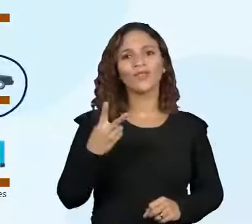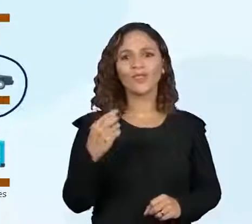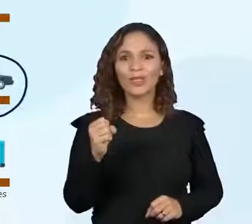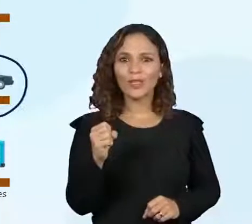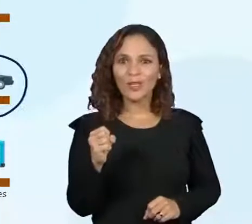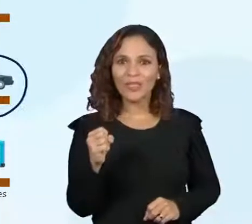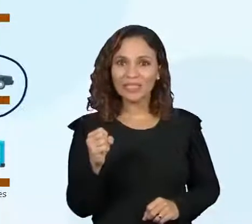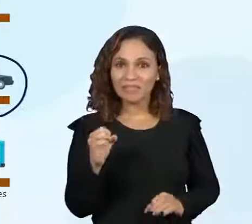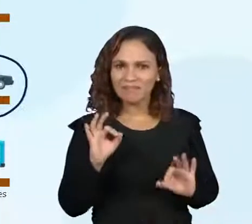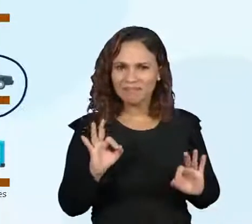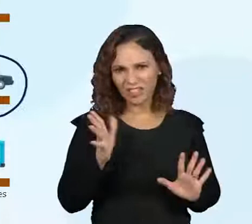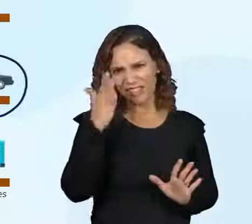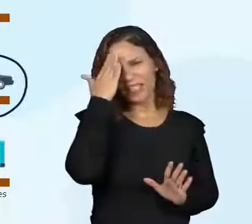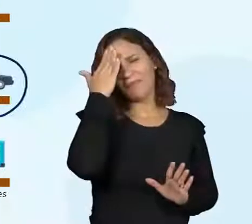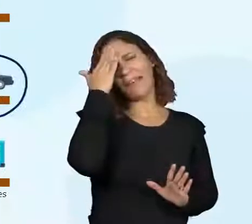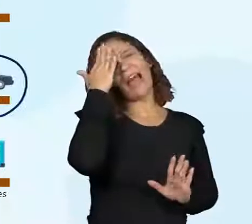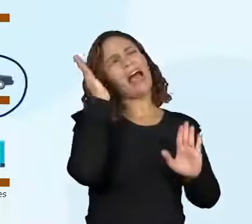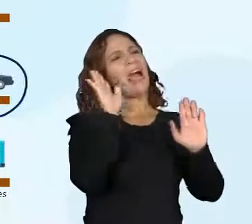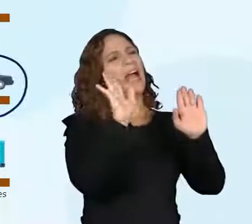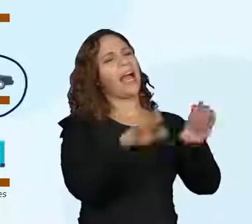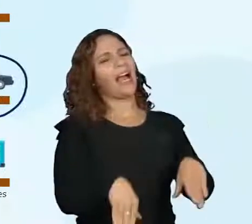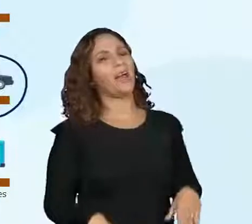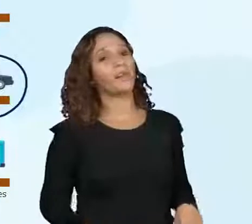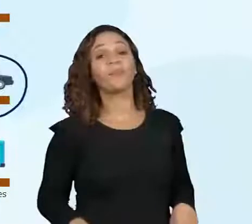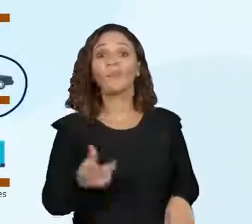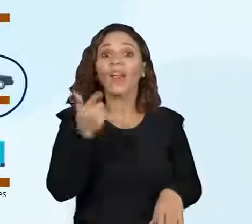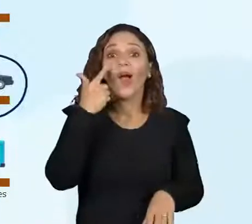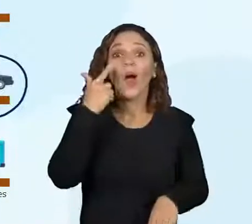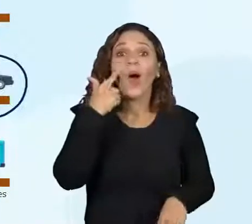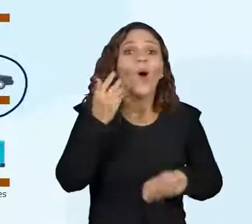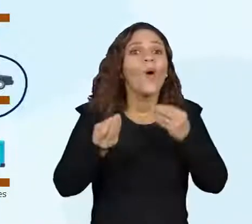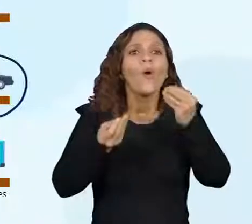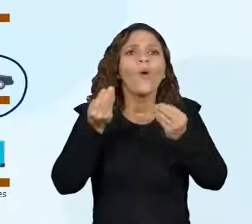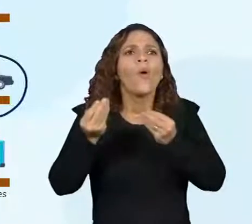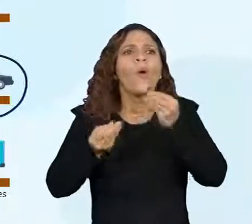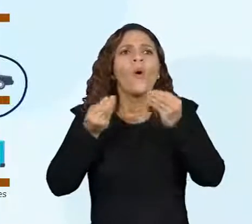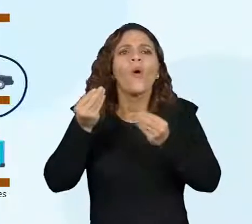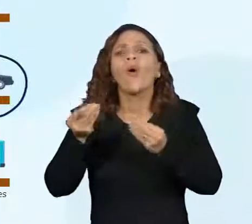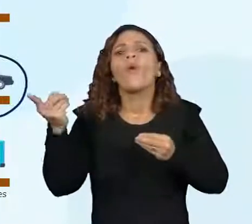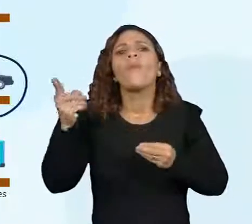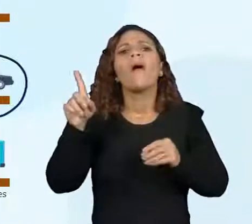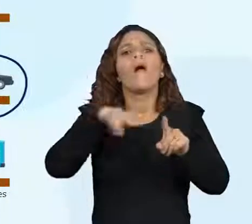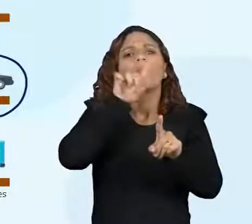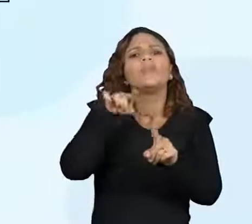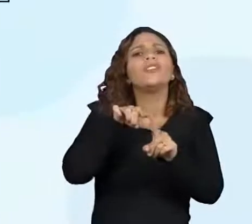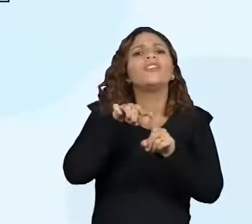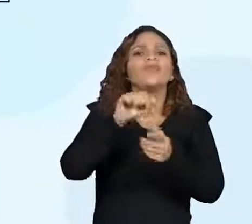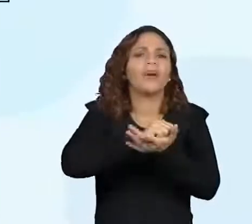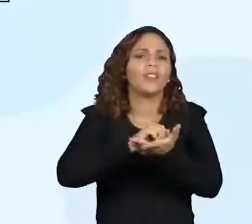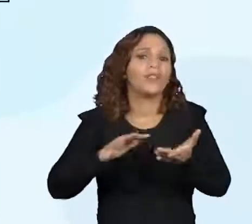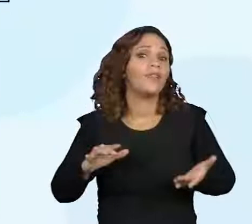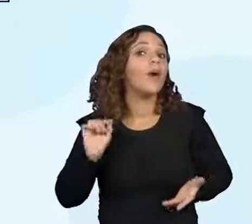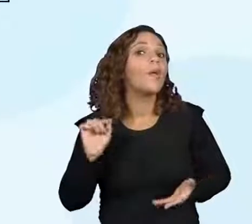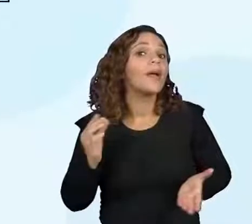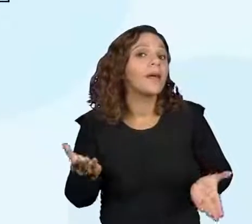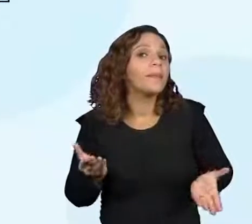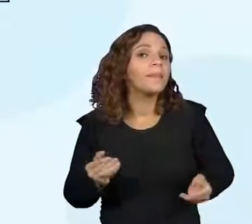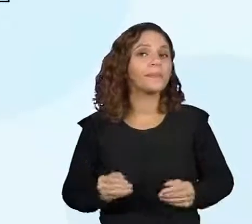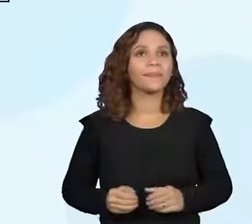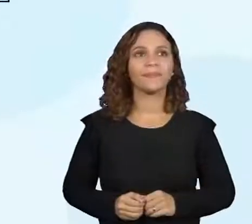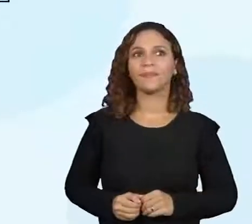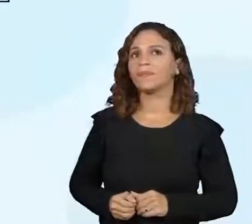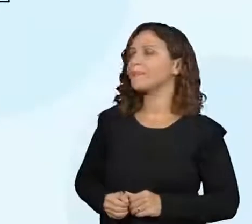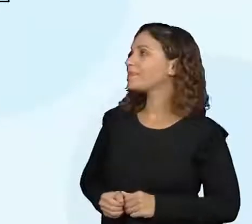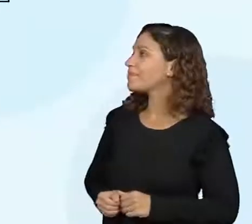legal. A gente já sabe fazer isso. Mas vamos dar uma olhadinha aqui qual que é a proposta da atividade. Olha lá.